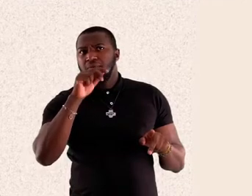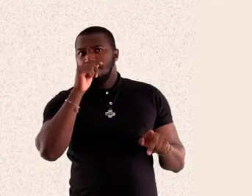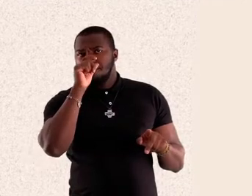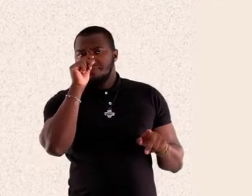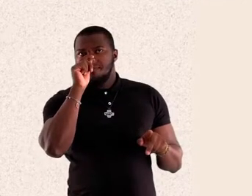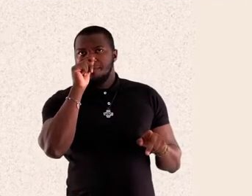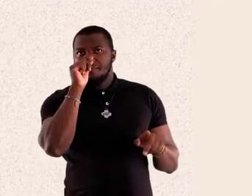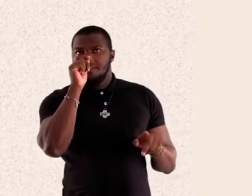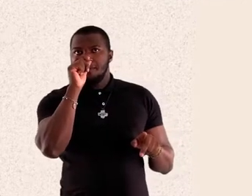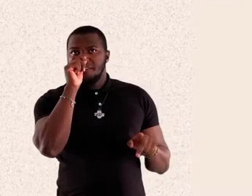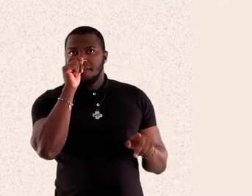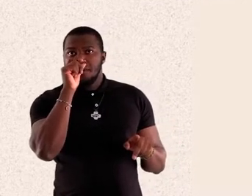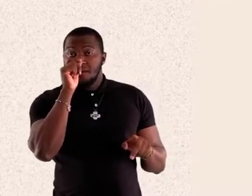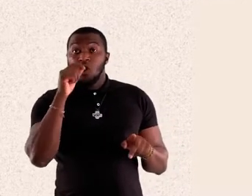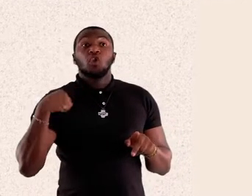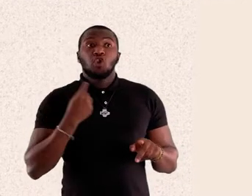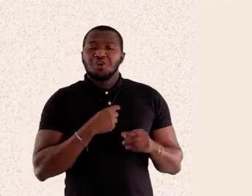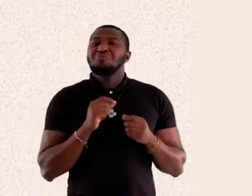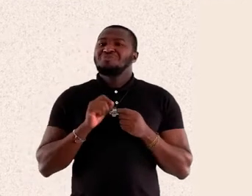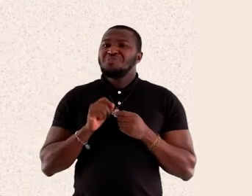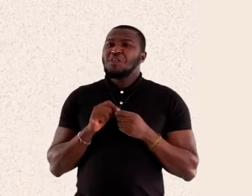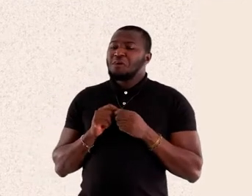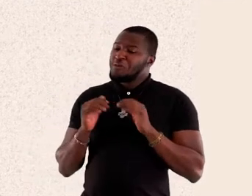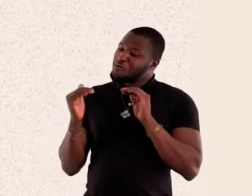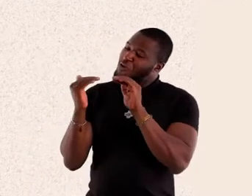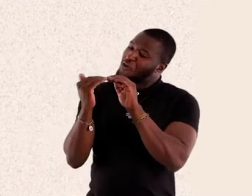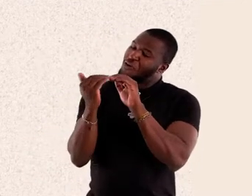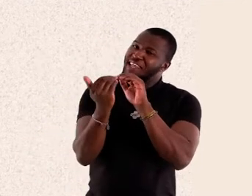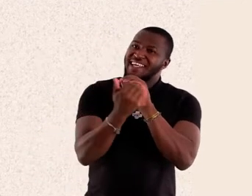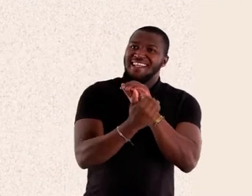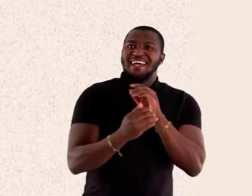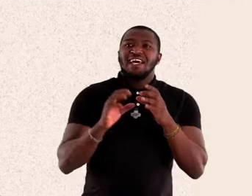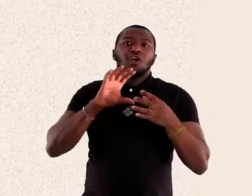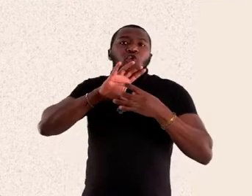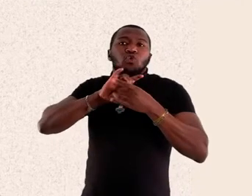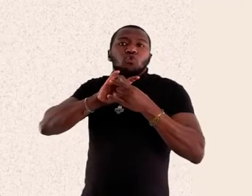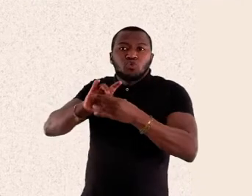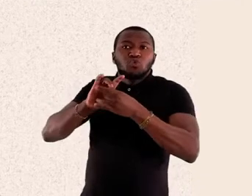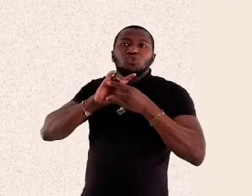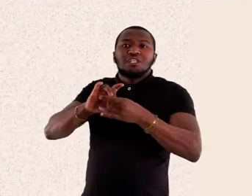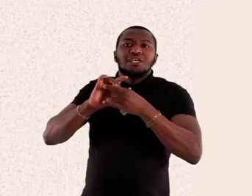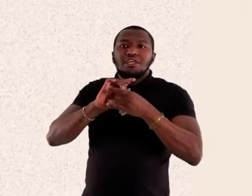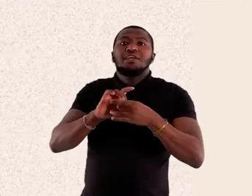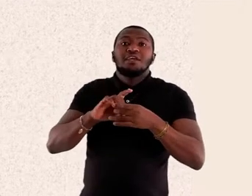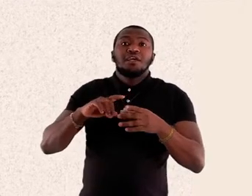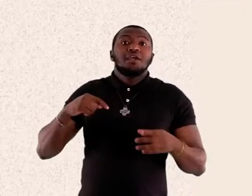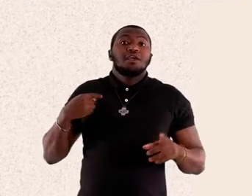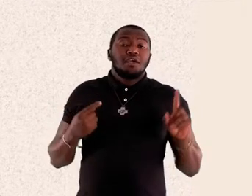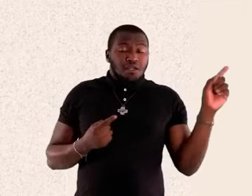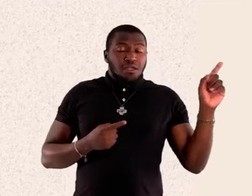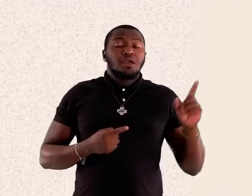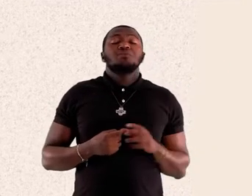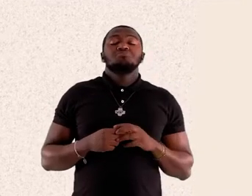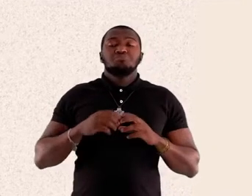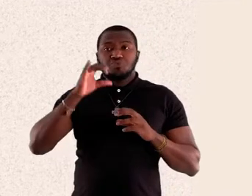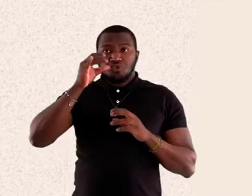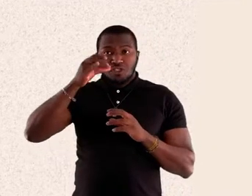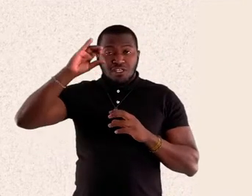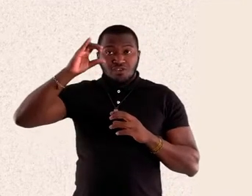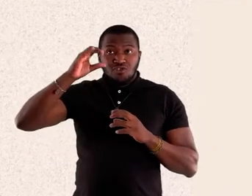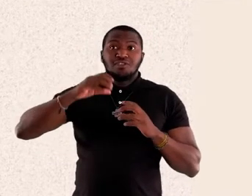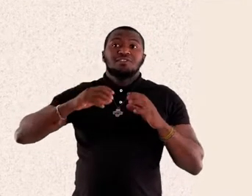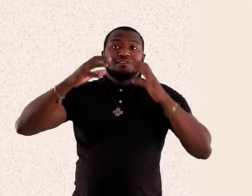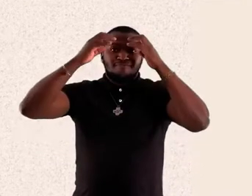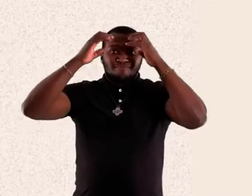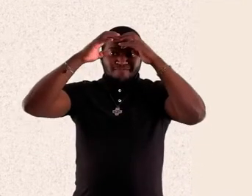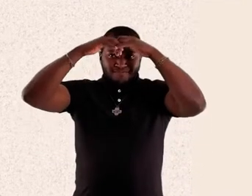conectar né e ele é um grande neurocientista neurocientista desse Campo da neurociência